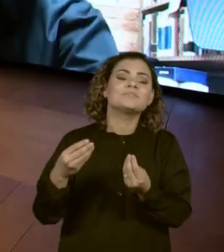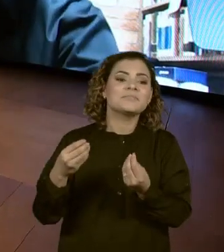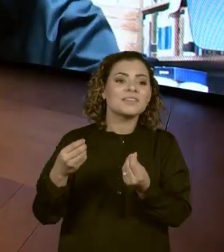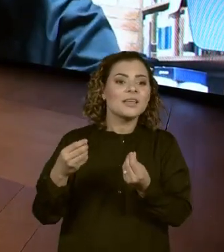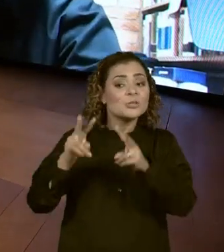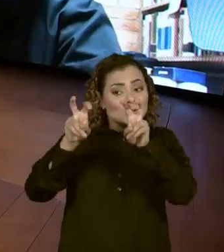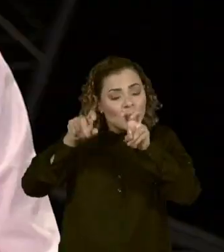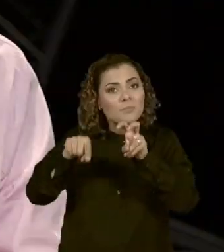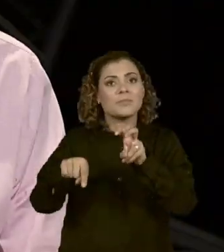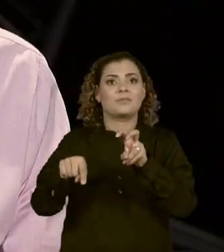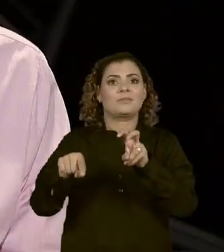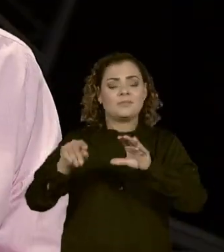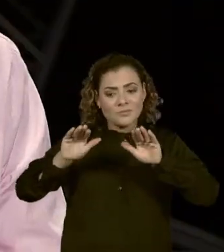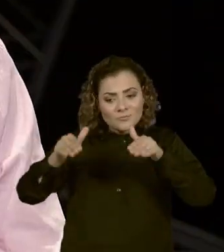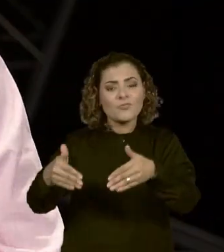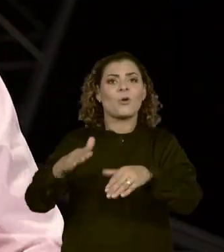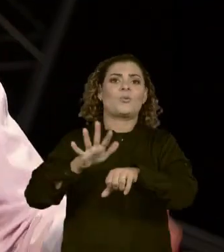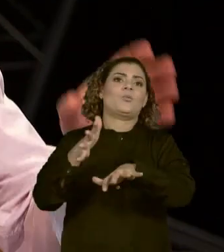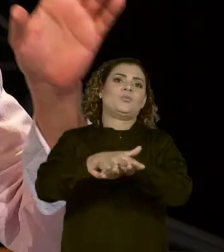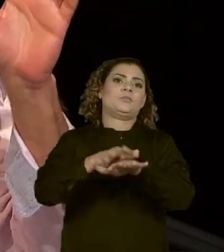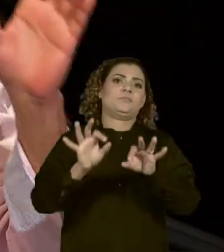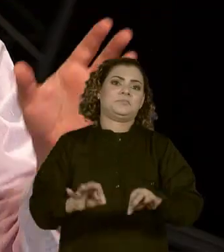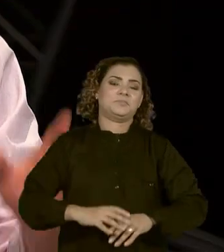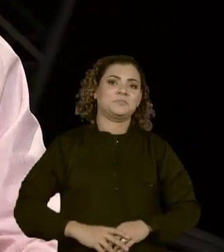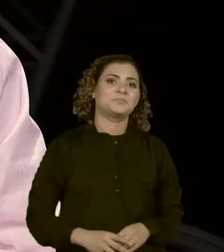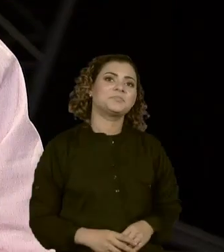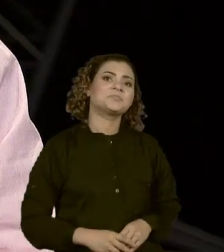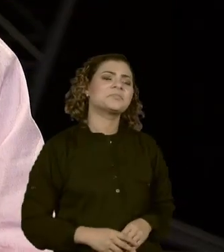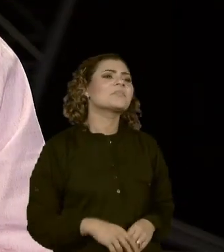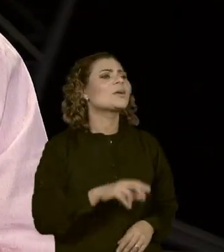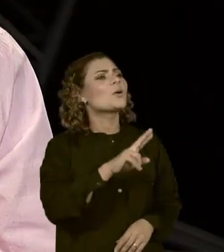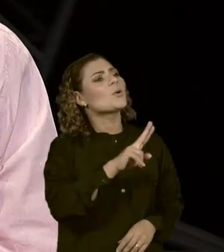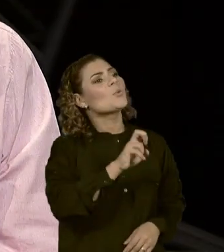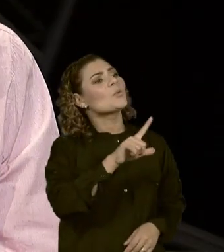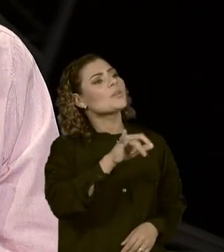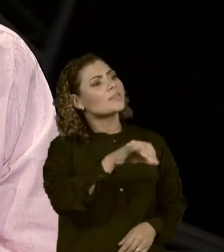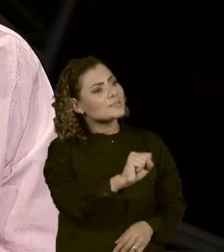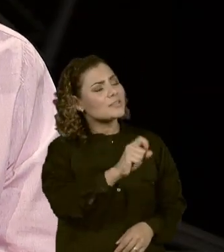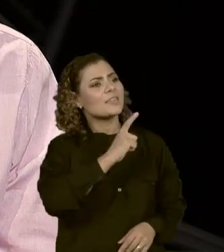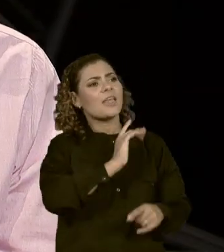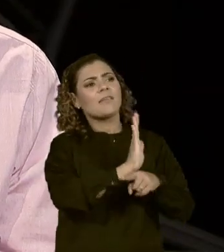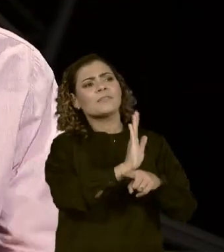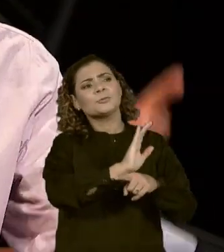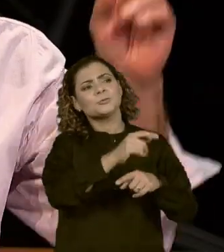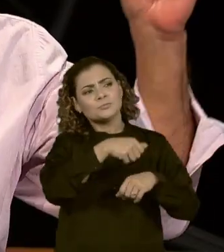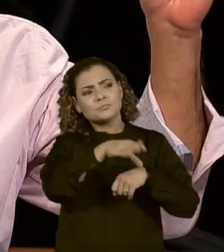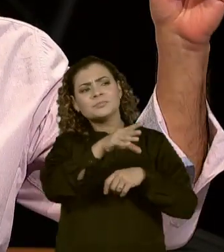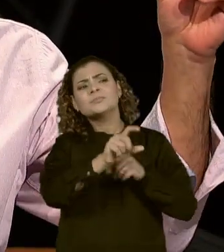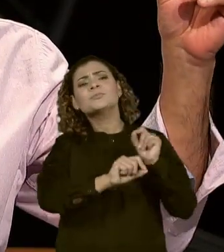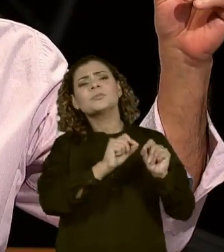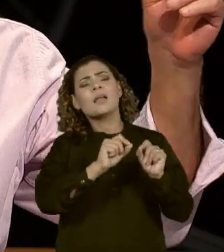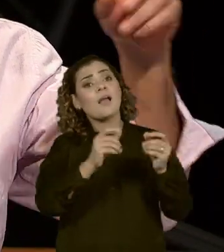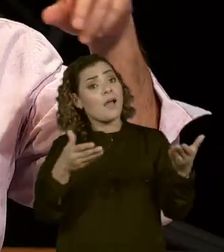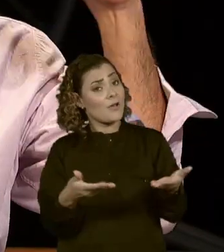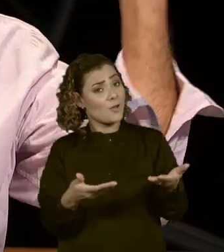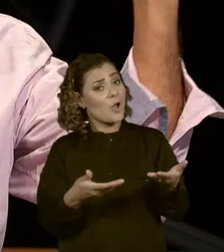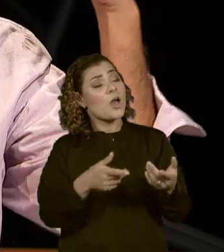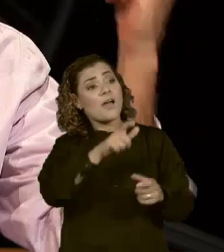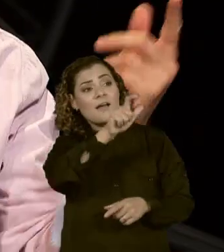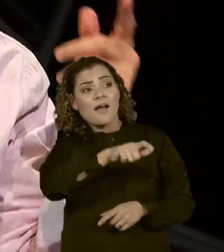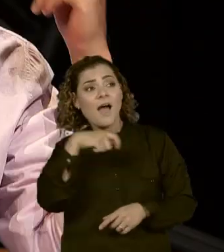sabe, assim, por conta das patrulhas e de tudo. E o Tribos, na minha opinião, ele era muito